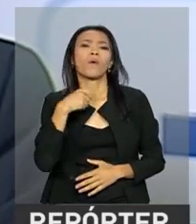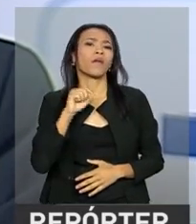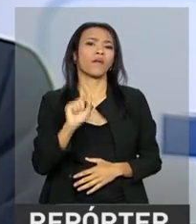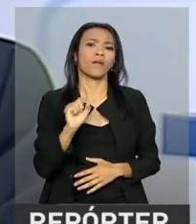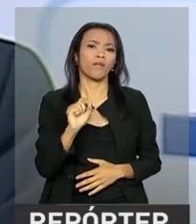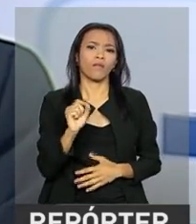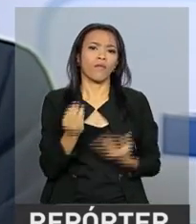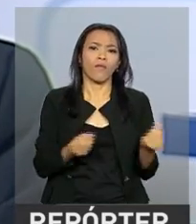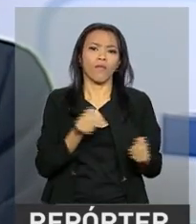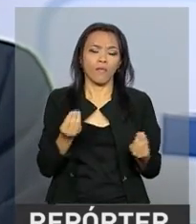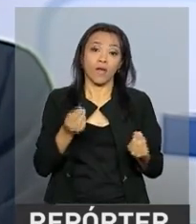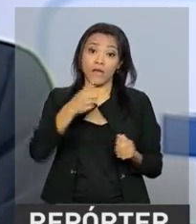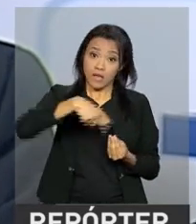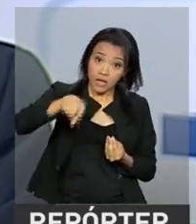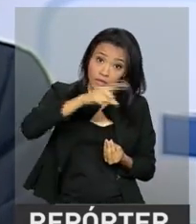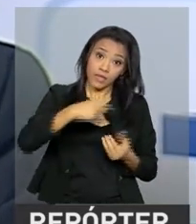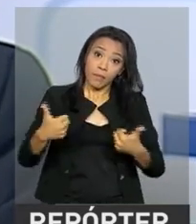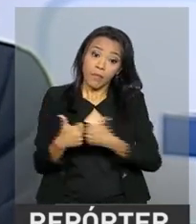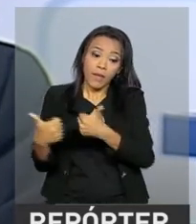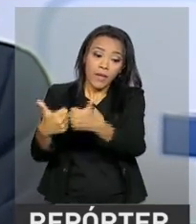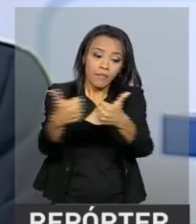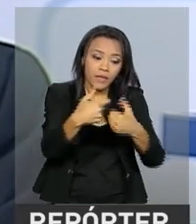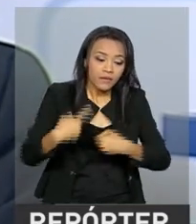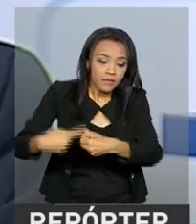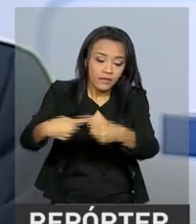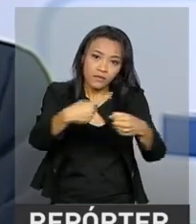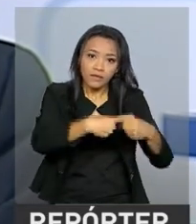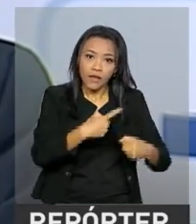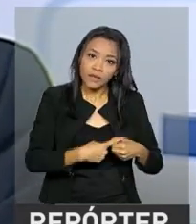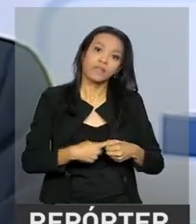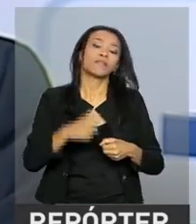está nessa região, no entorno